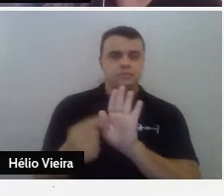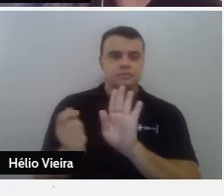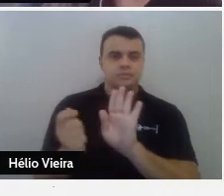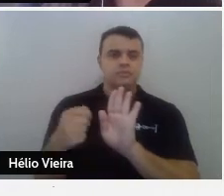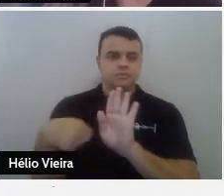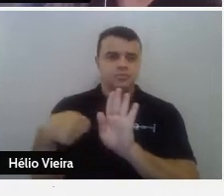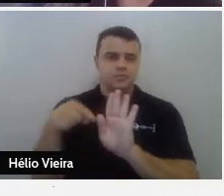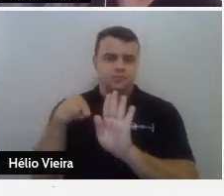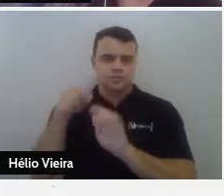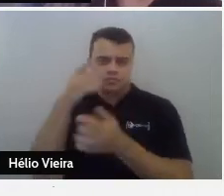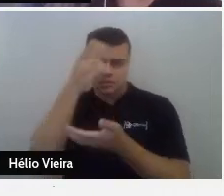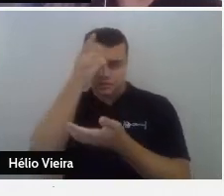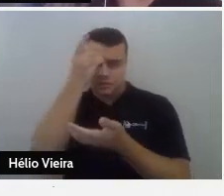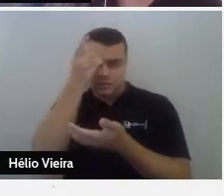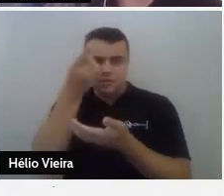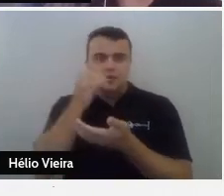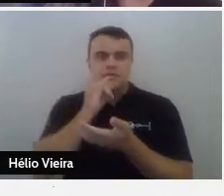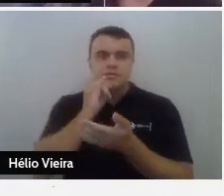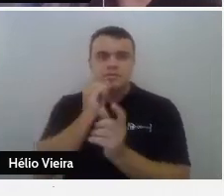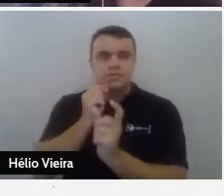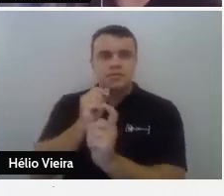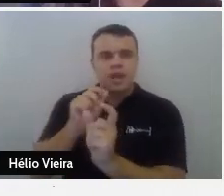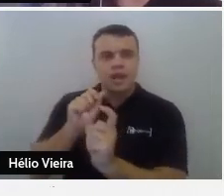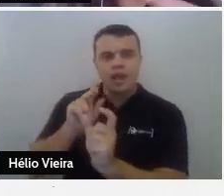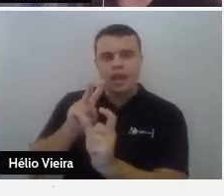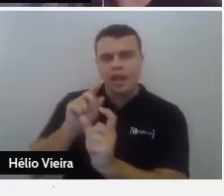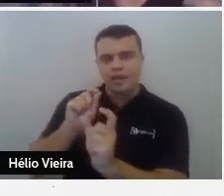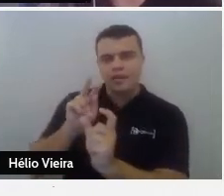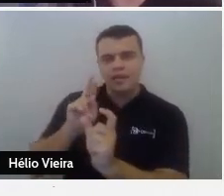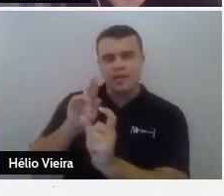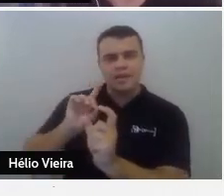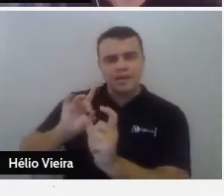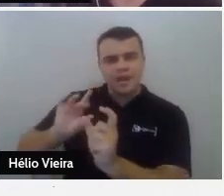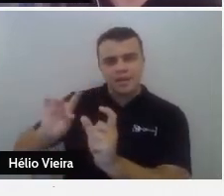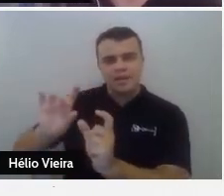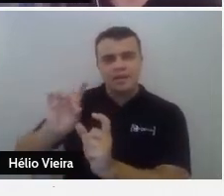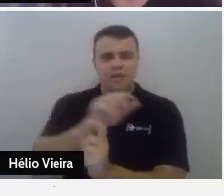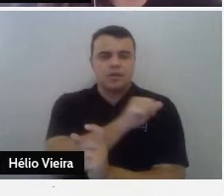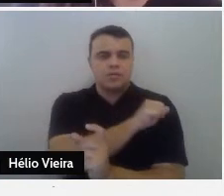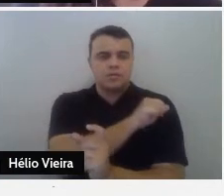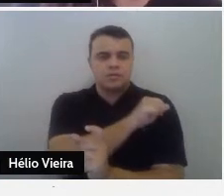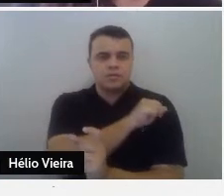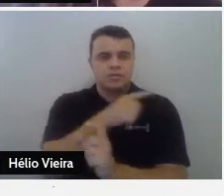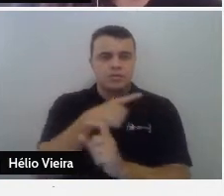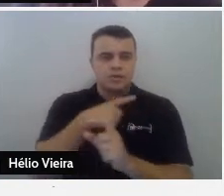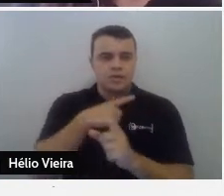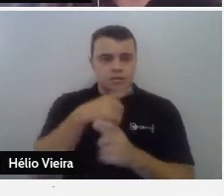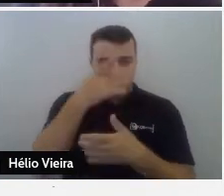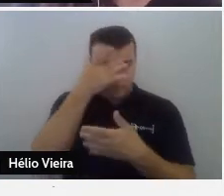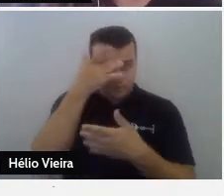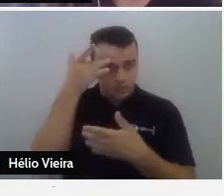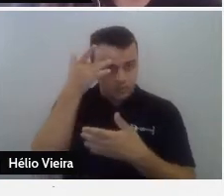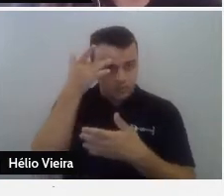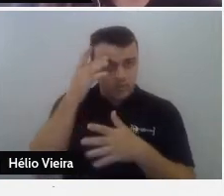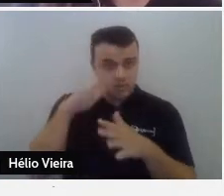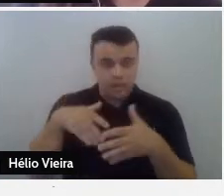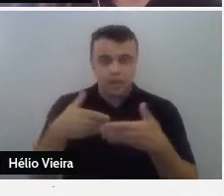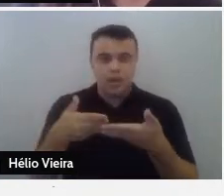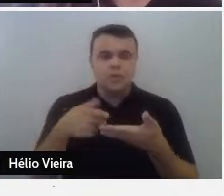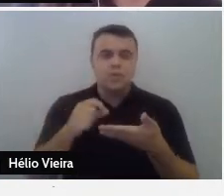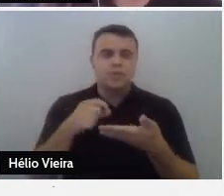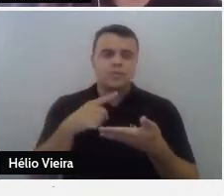Você cria, por exemplo, uma galeria de avatares. Cada aluno cria um personagem. Então,